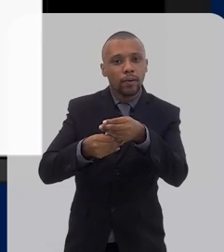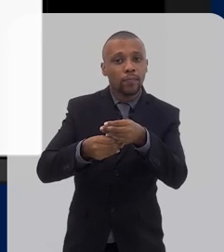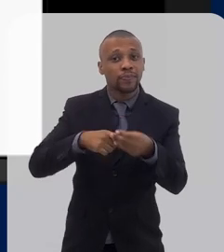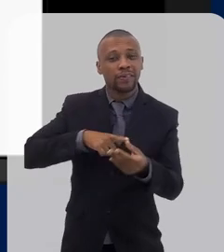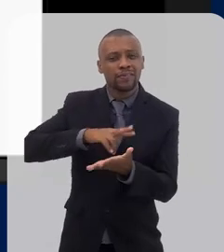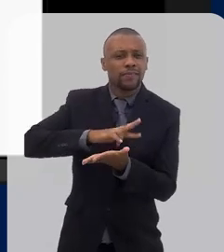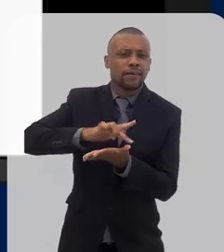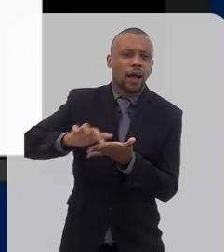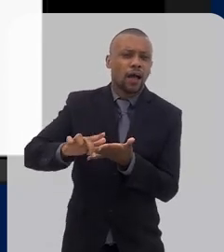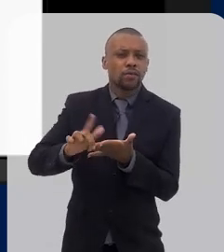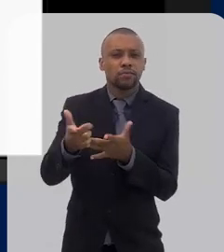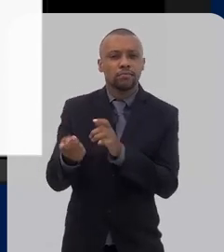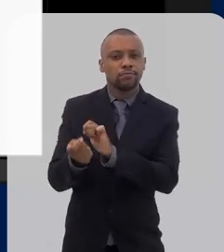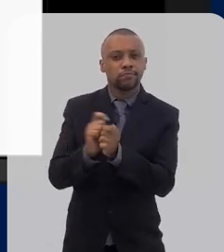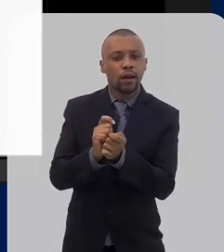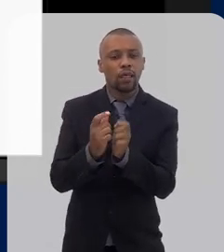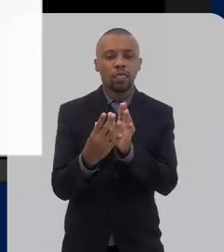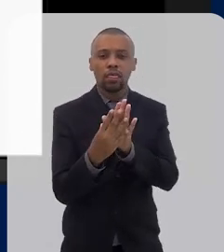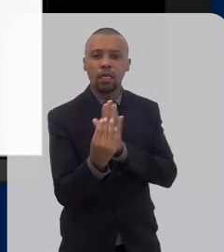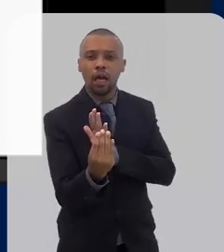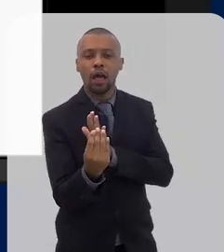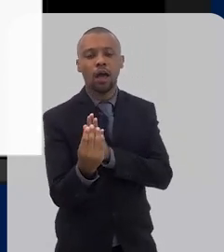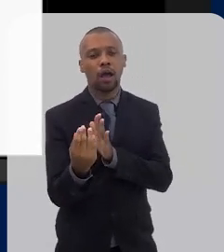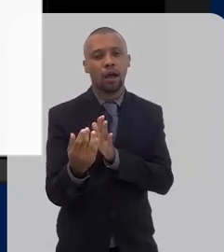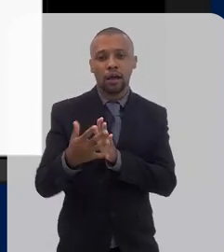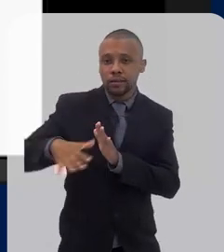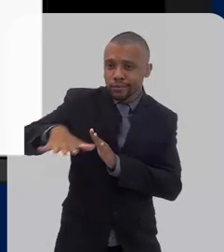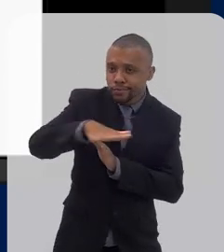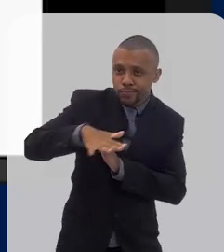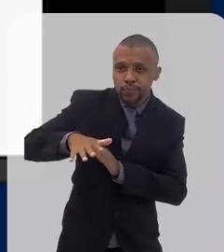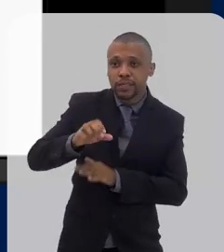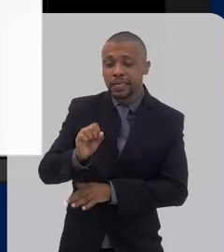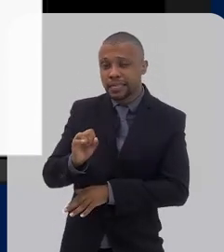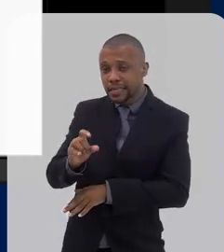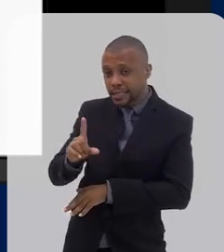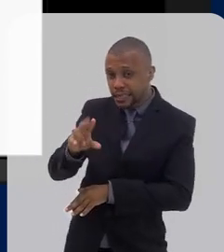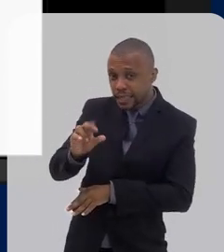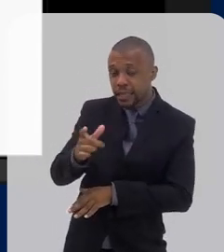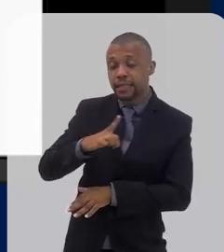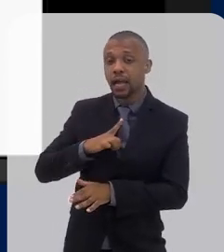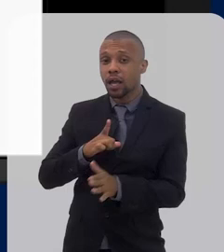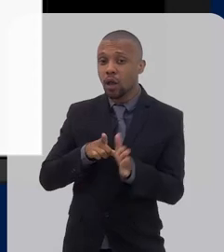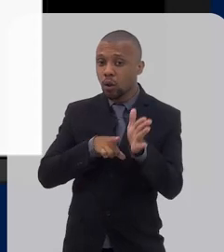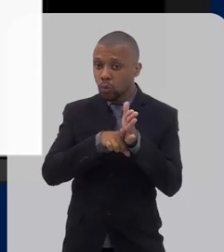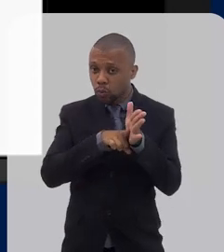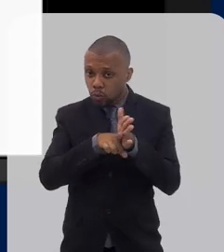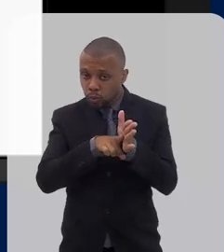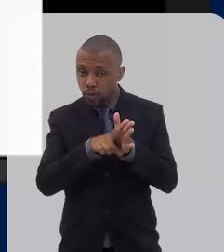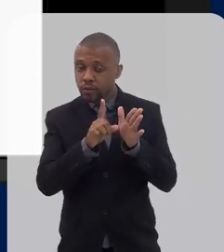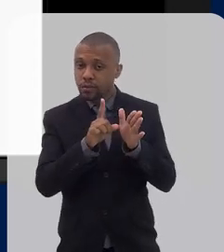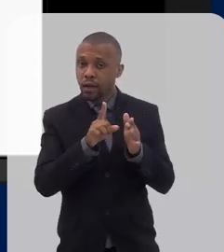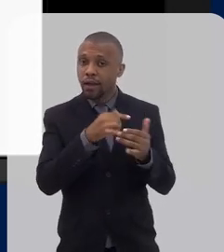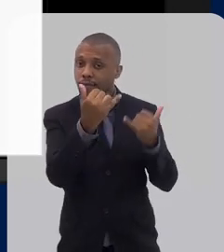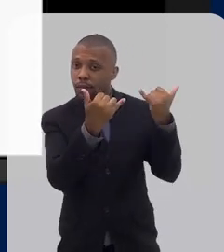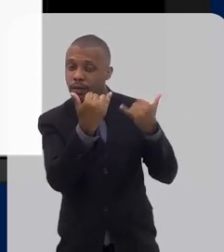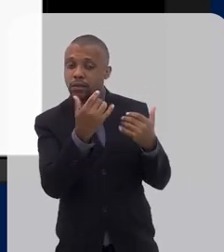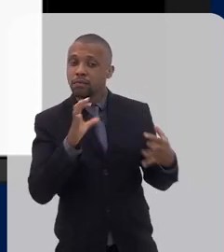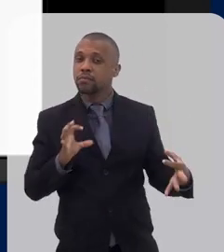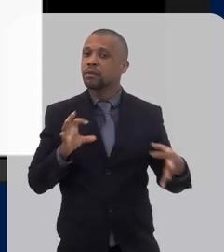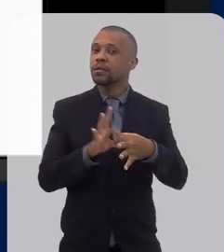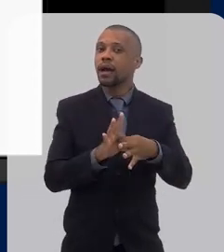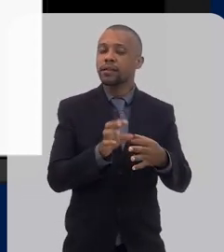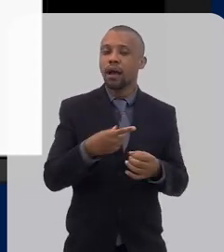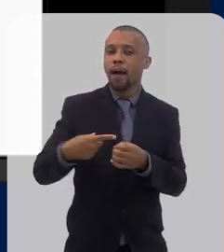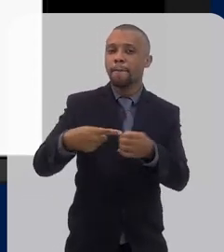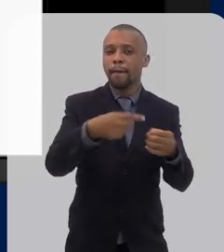mais diversos recortes geográficos informação do Sidra. No caso do censo, eu tenho dados até para bairro. Então, eu consigo